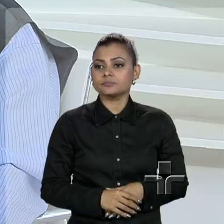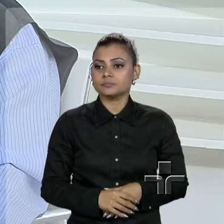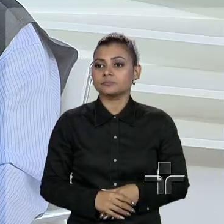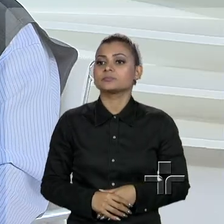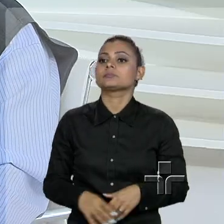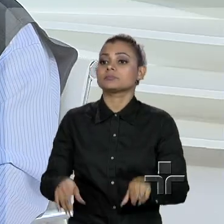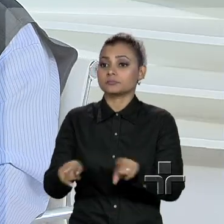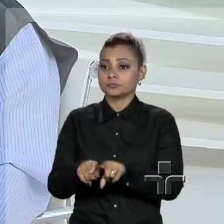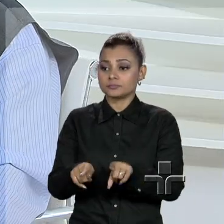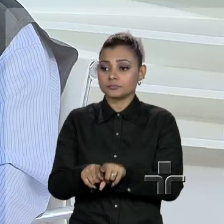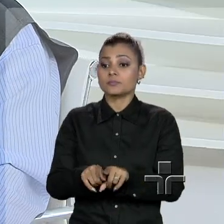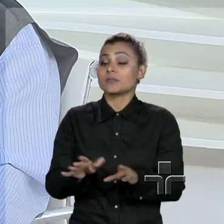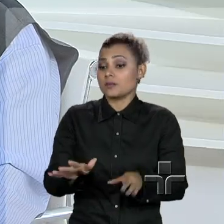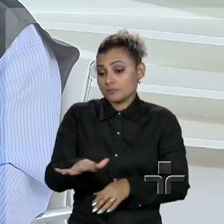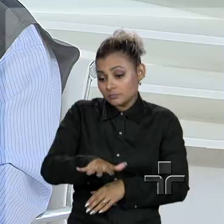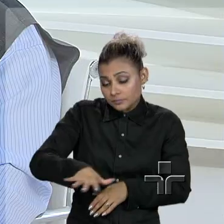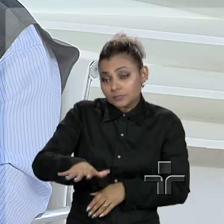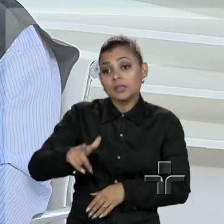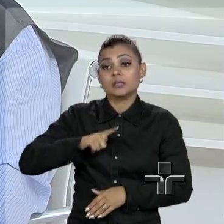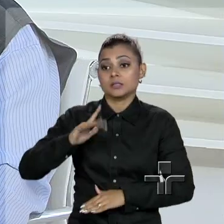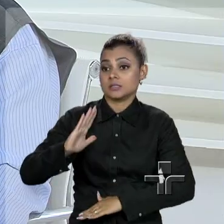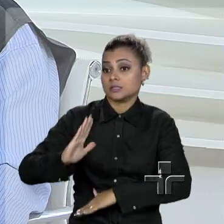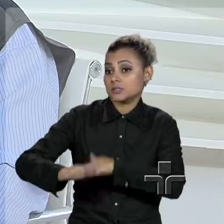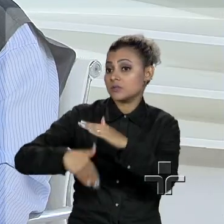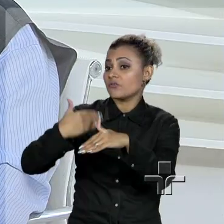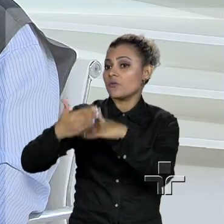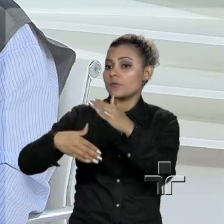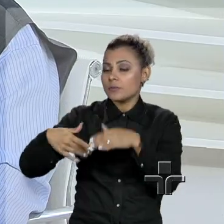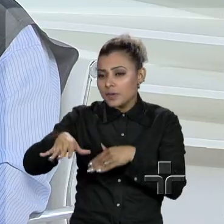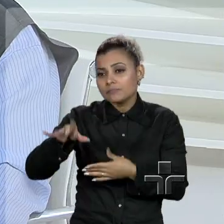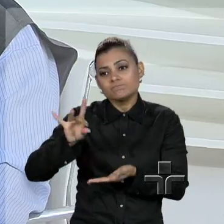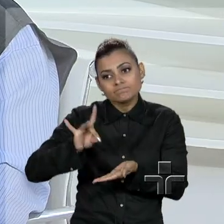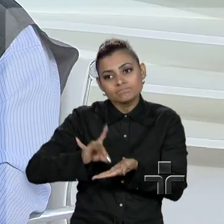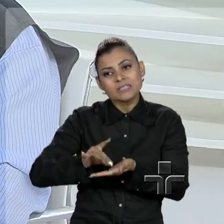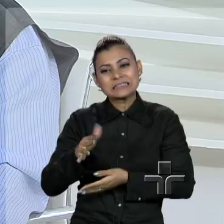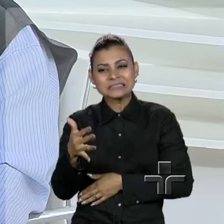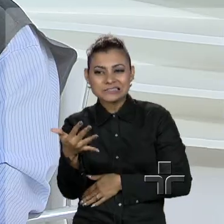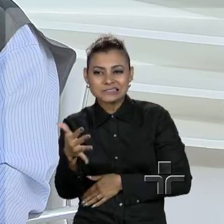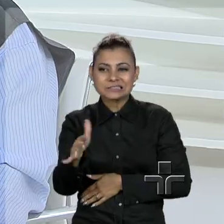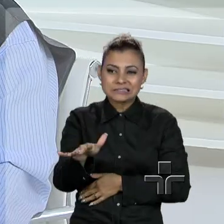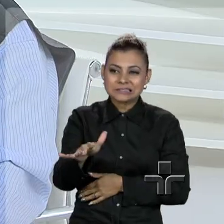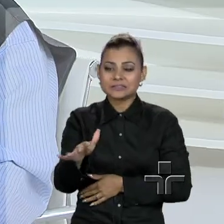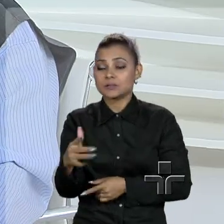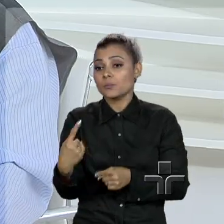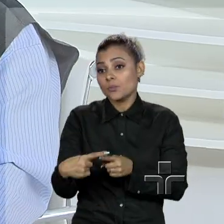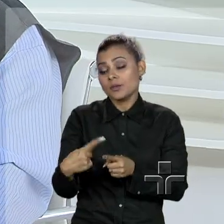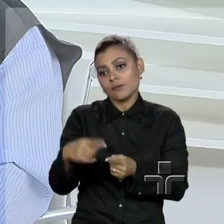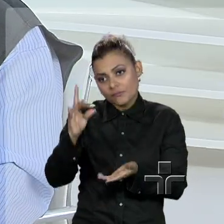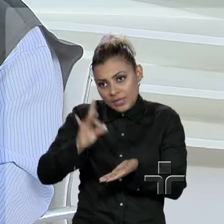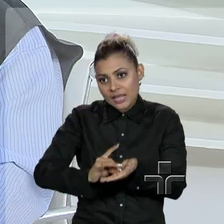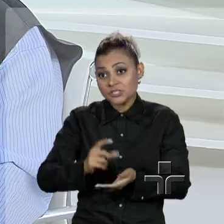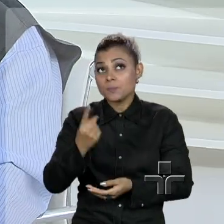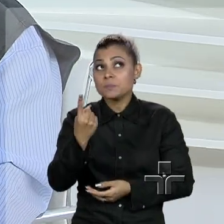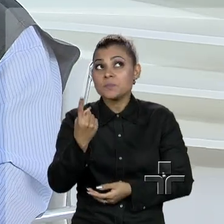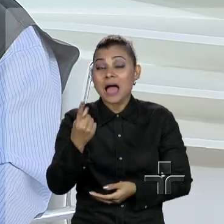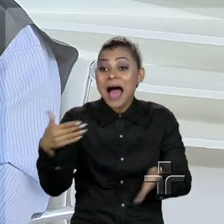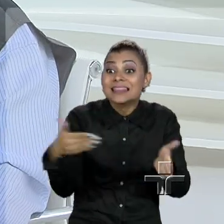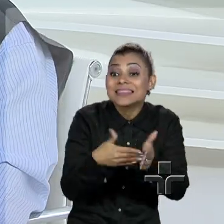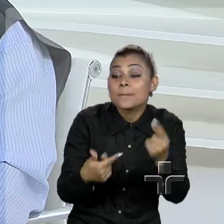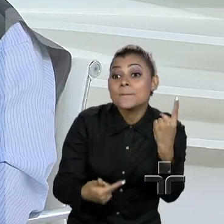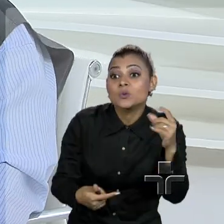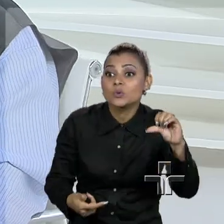e o mundo teve um desenvolvimento bastante razoável até praticamente os anos 80.